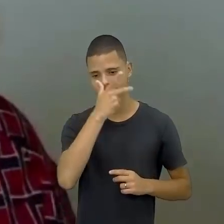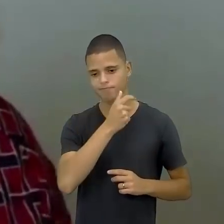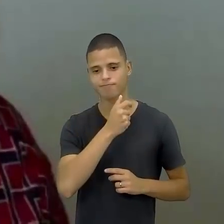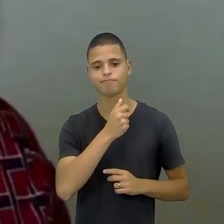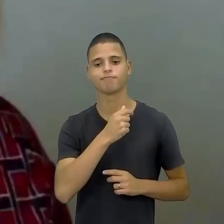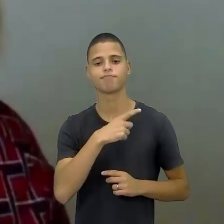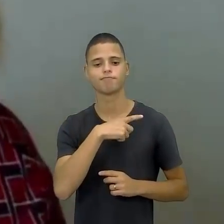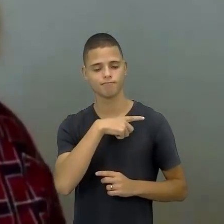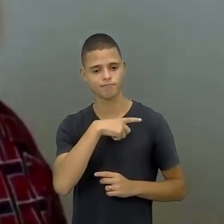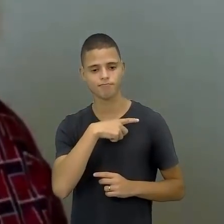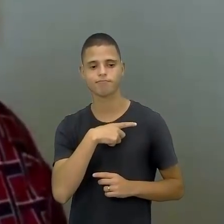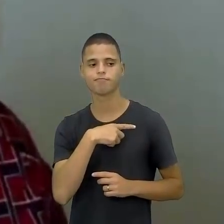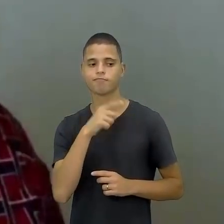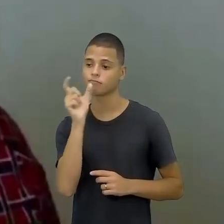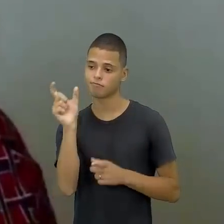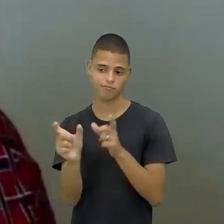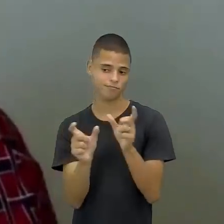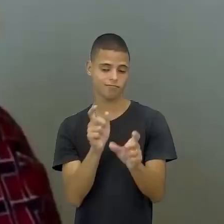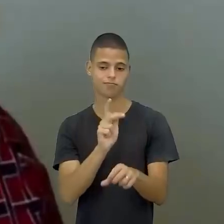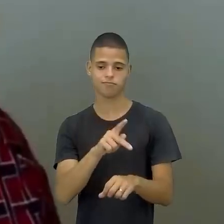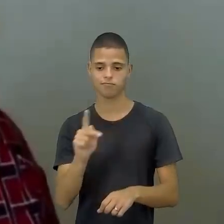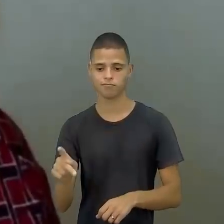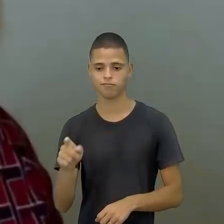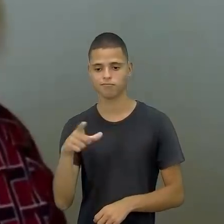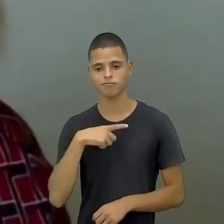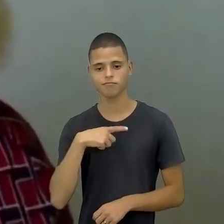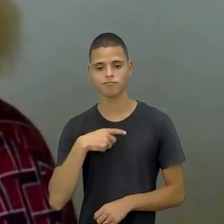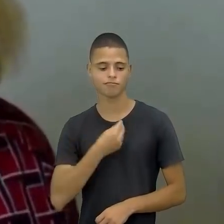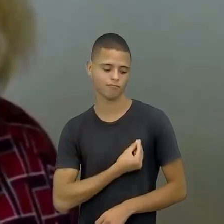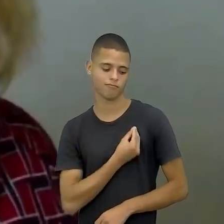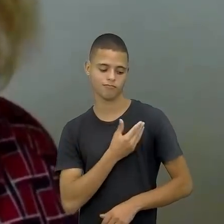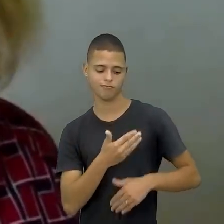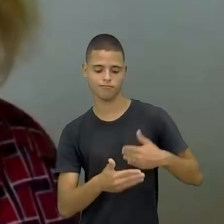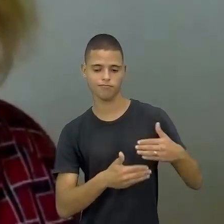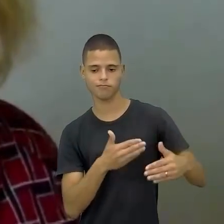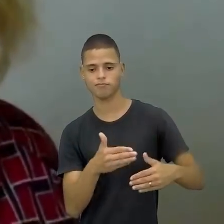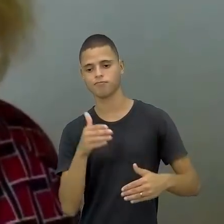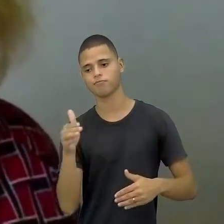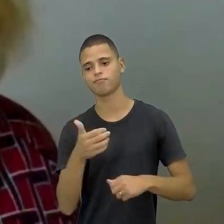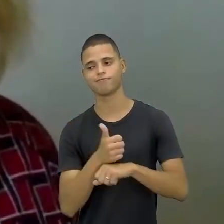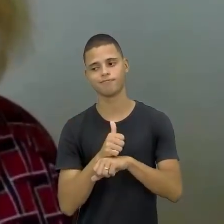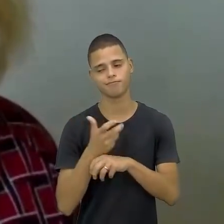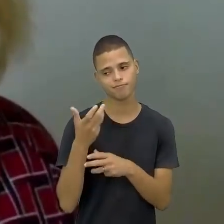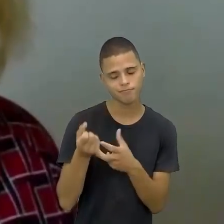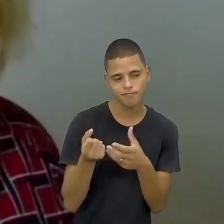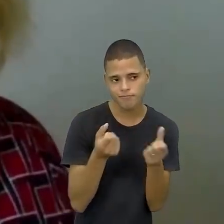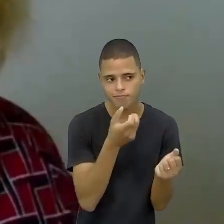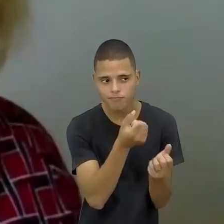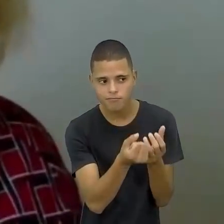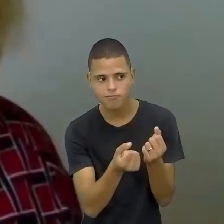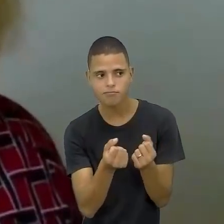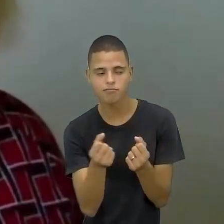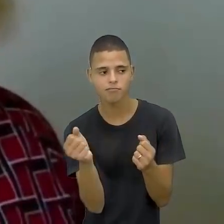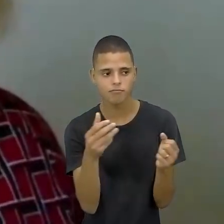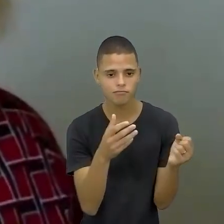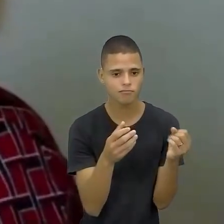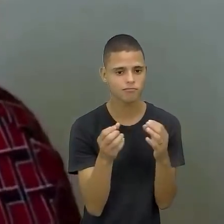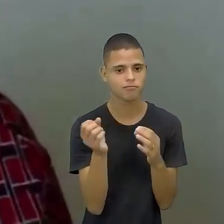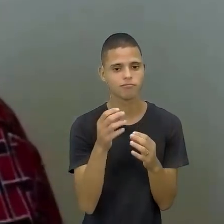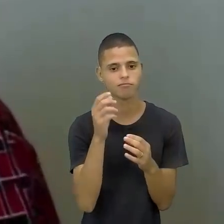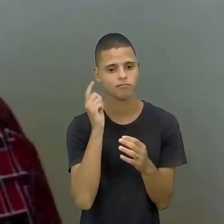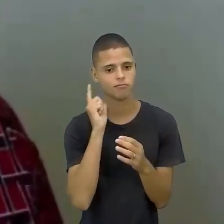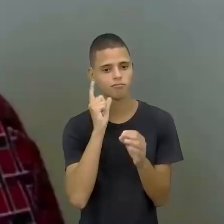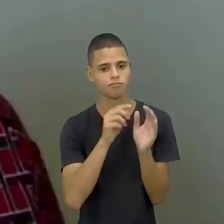esses conhecimentos que ele tem ao longo da sua vida, da sua carreira, e que aceite novos olhares, que busquem novas formas,